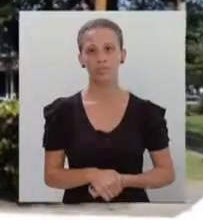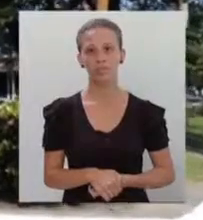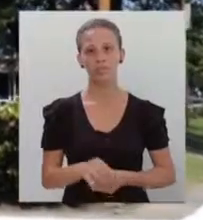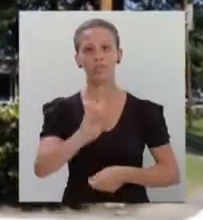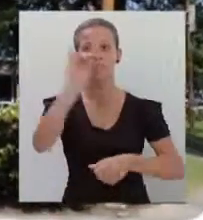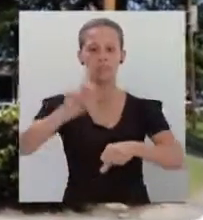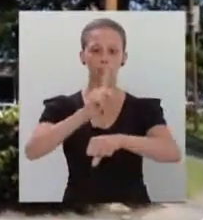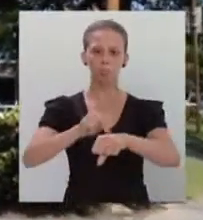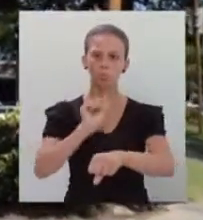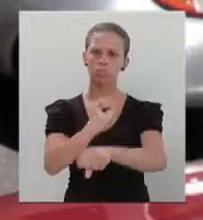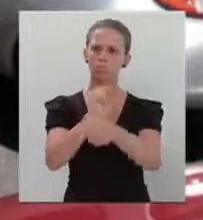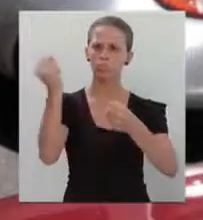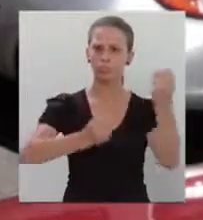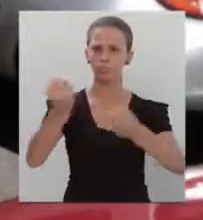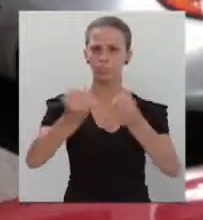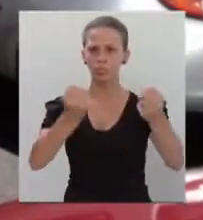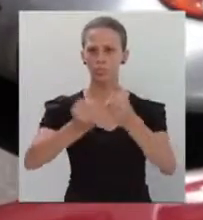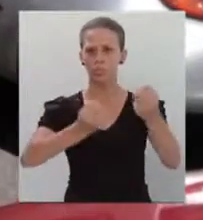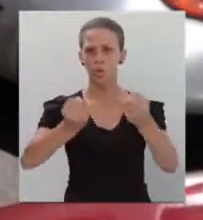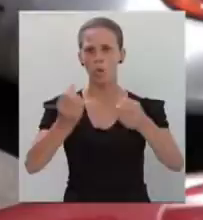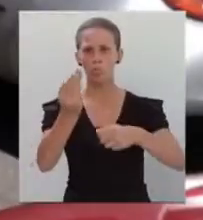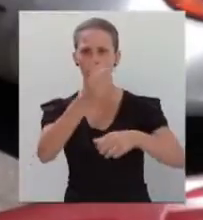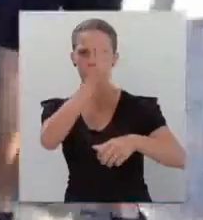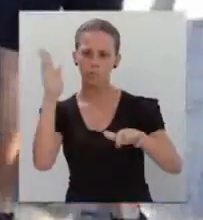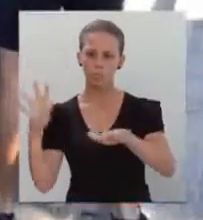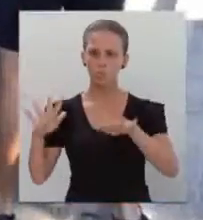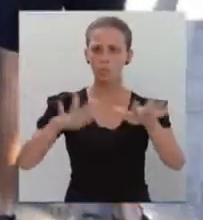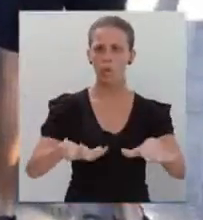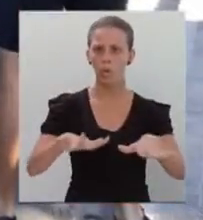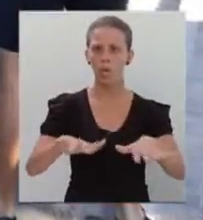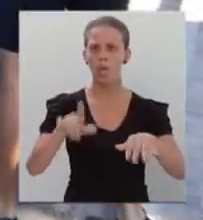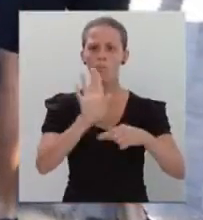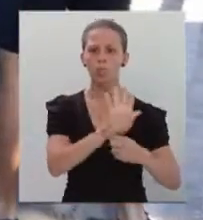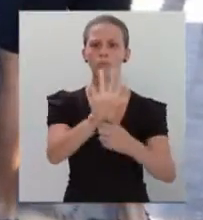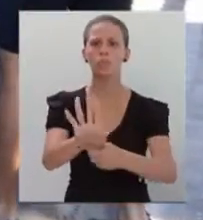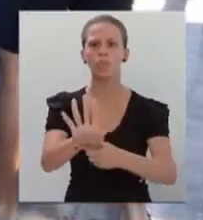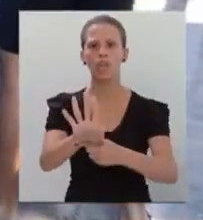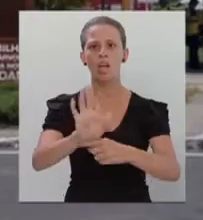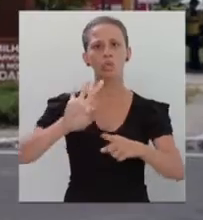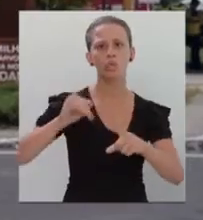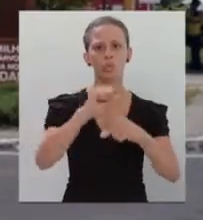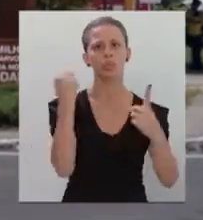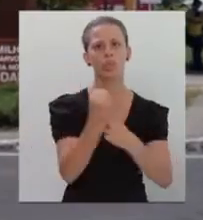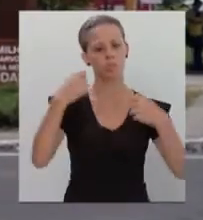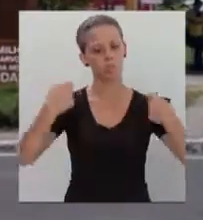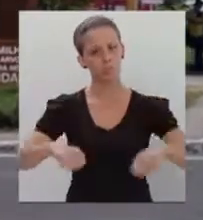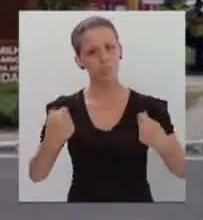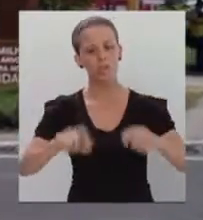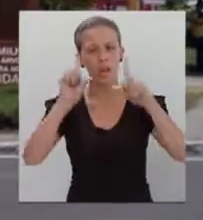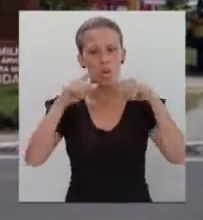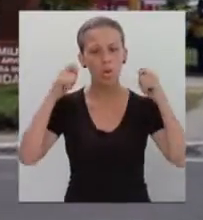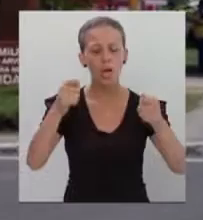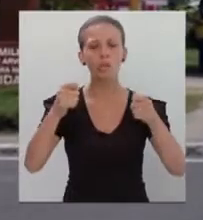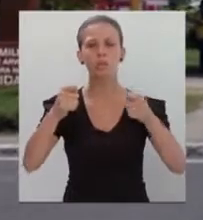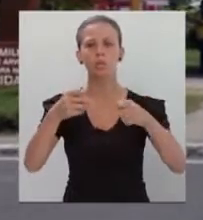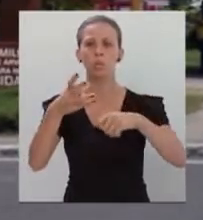O Dia Mundial Sem Carros mobilizou ciclistas para conscientizar a sociedade alagoana da necessidade de